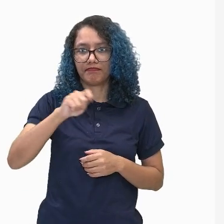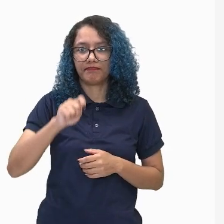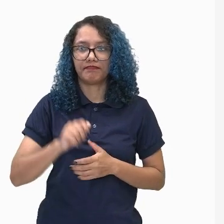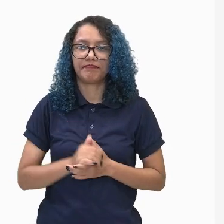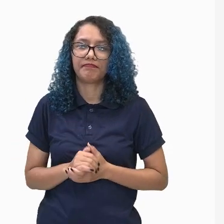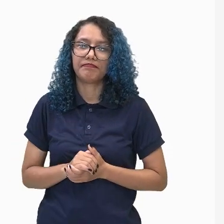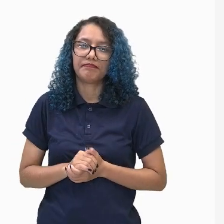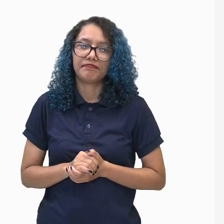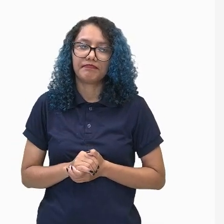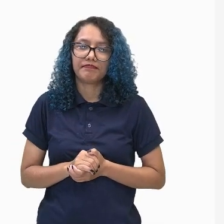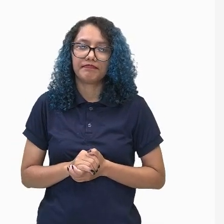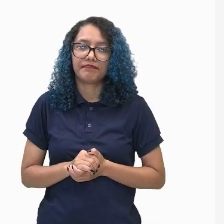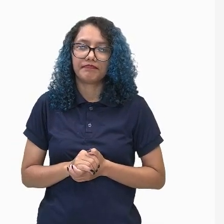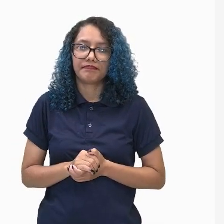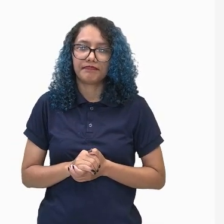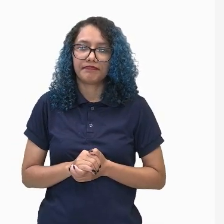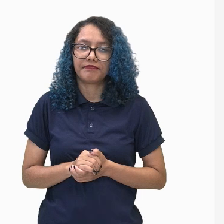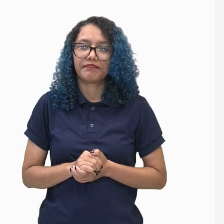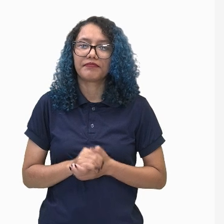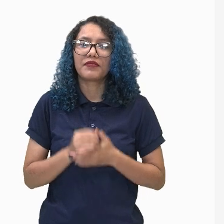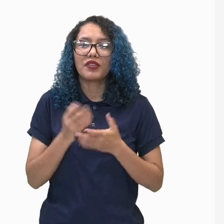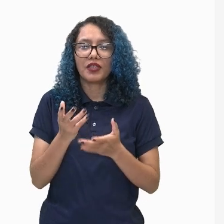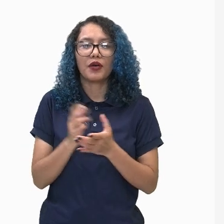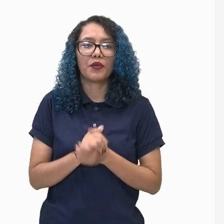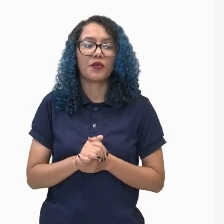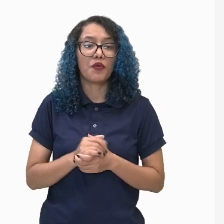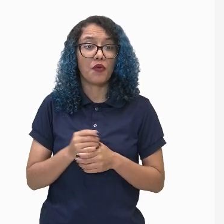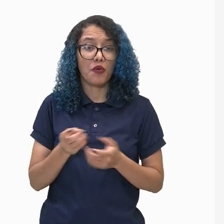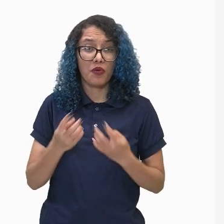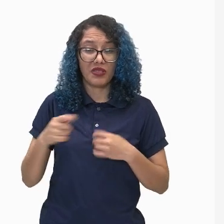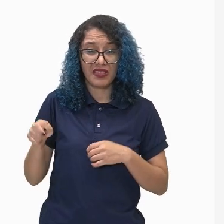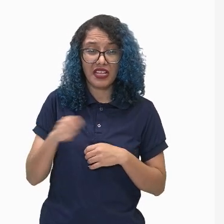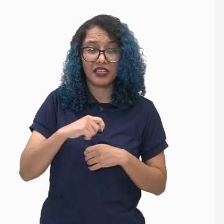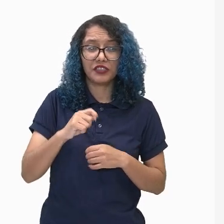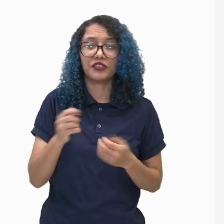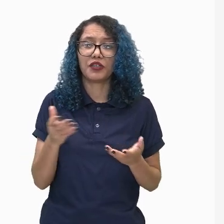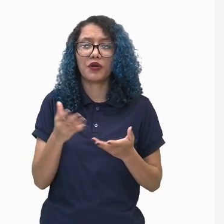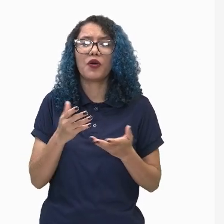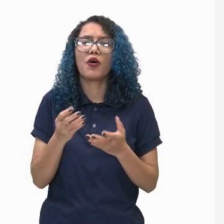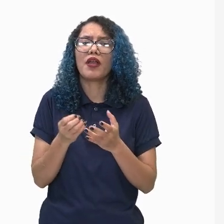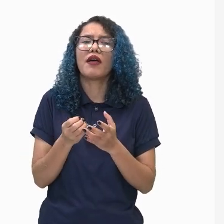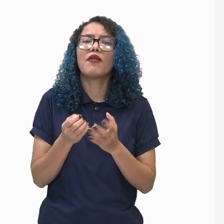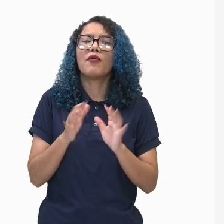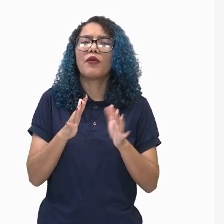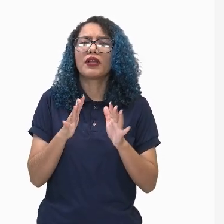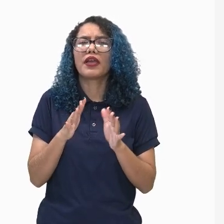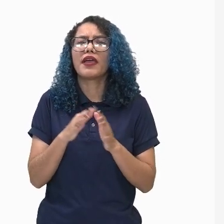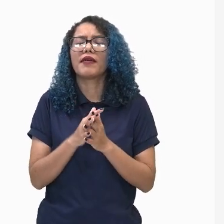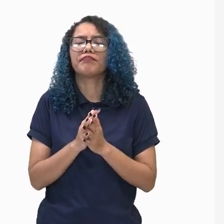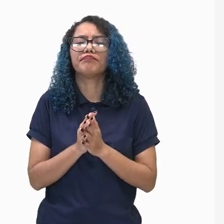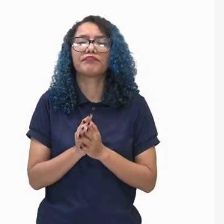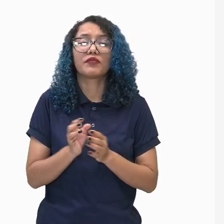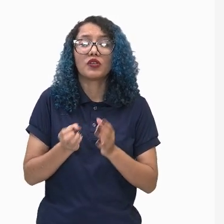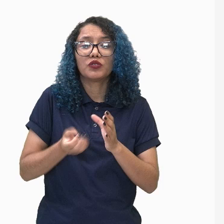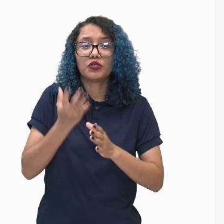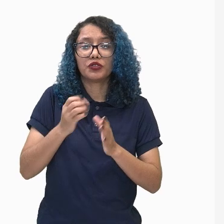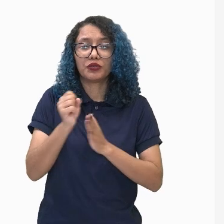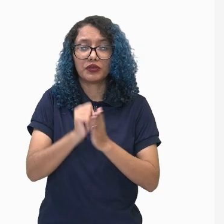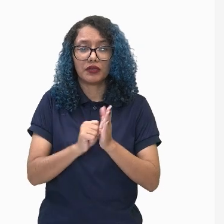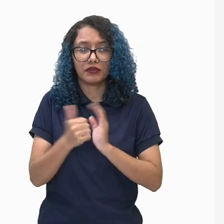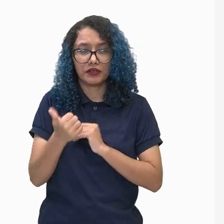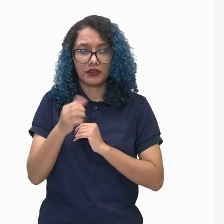O tênis moderno ele vai ter raízes lá no século XIX, embora a sua origem remonta a práticas de